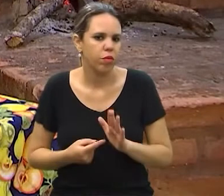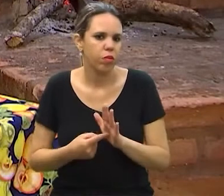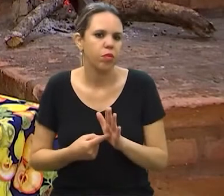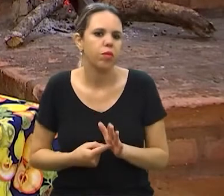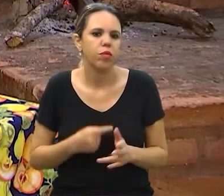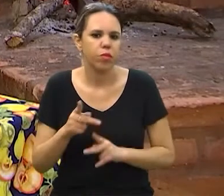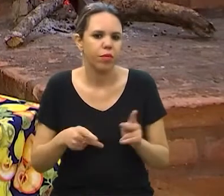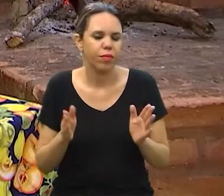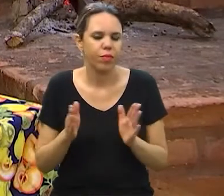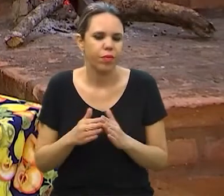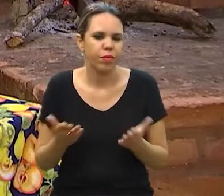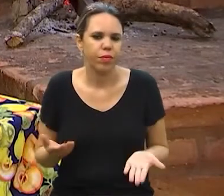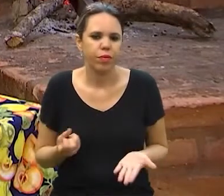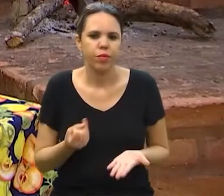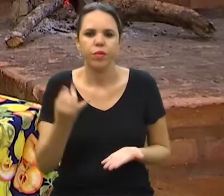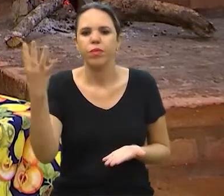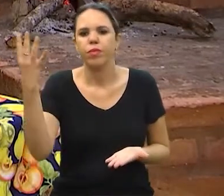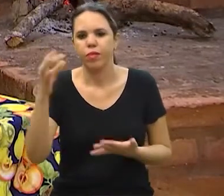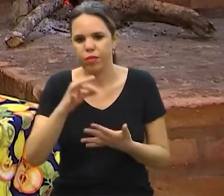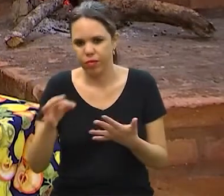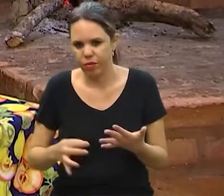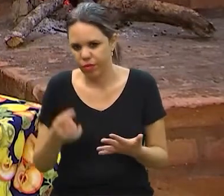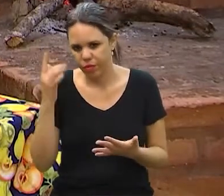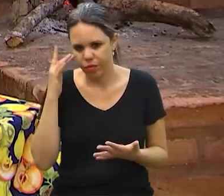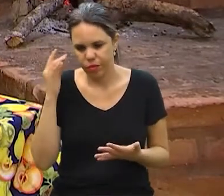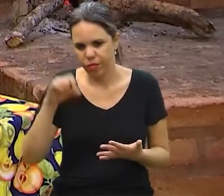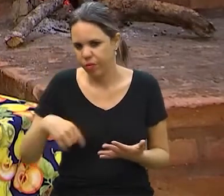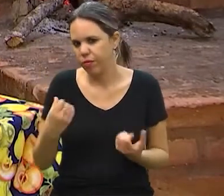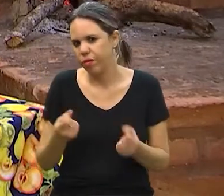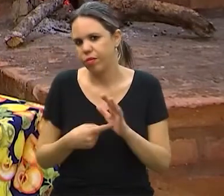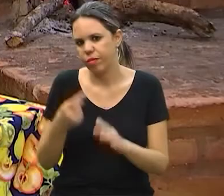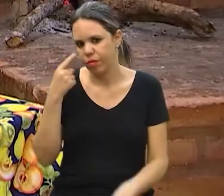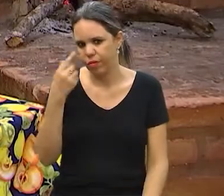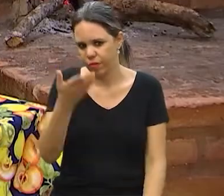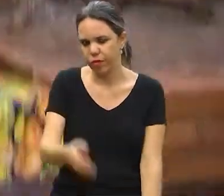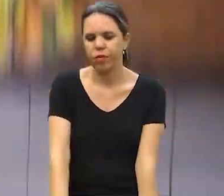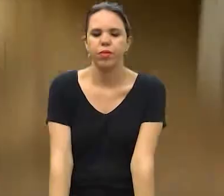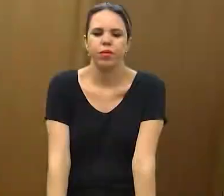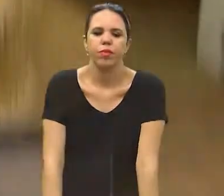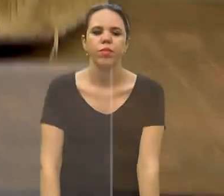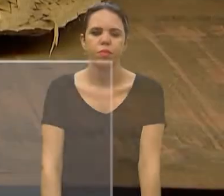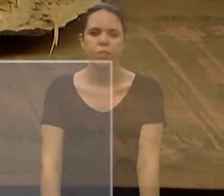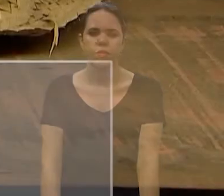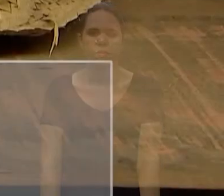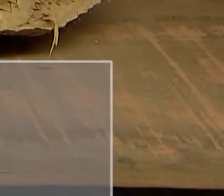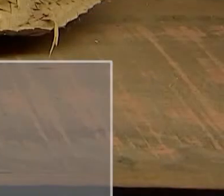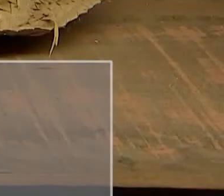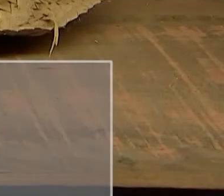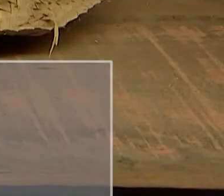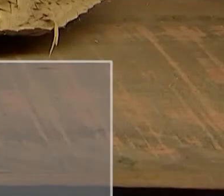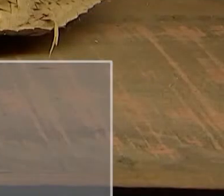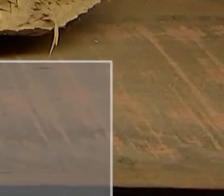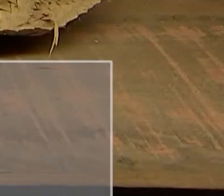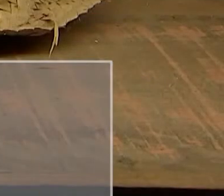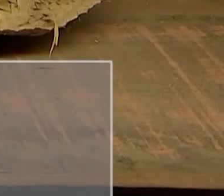mostrar aí pro pessoal de casa todas as quantidades? O que você acha? Vamos lá, então. Então, olha aí. Anote